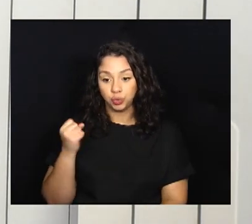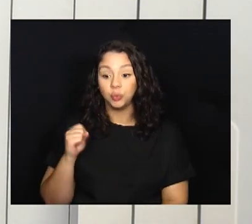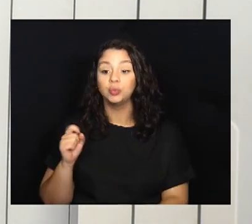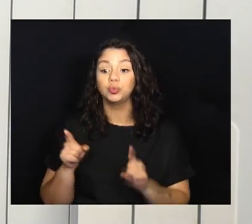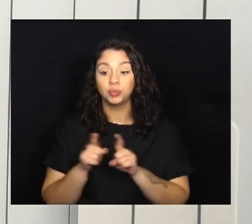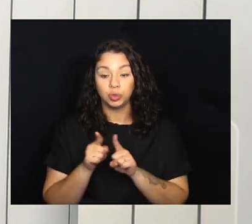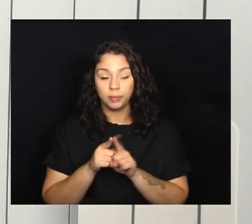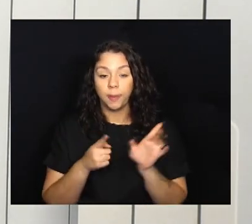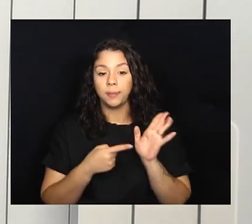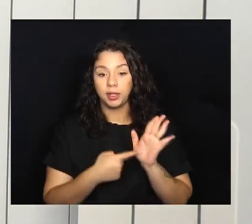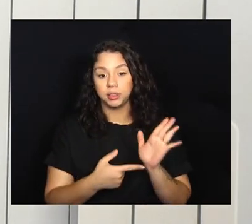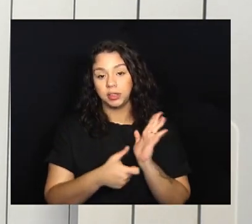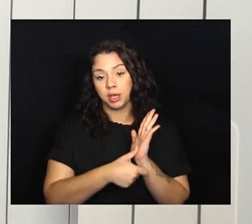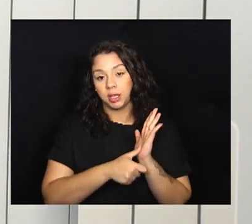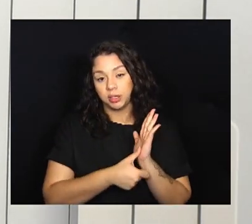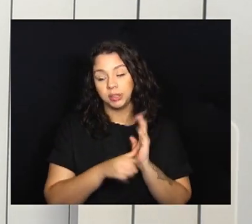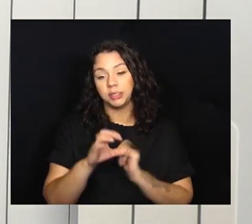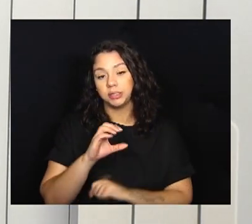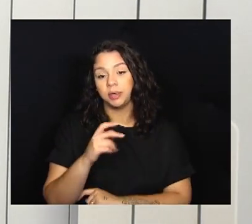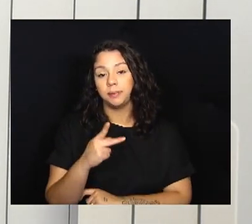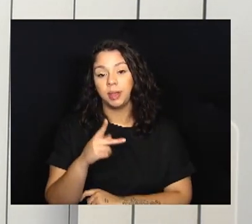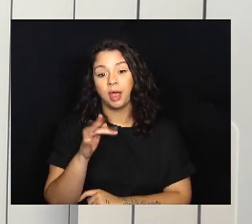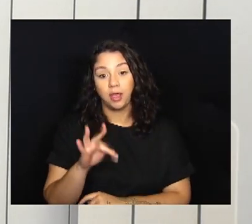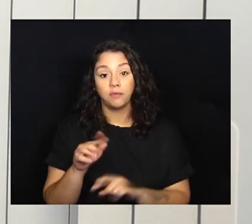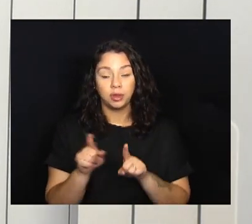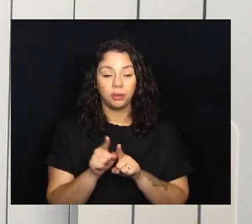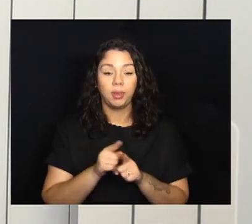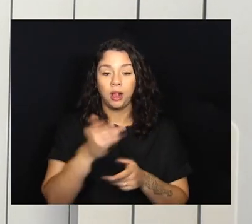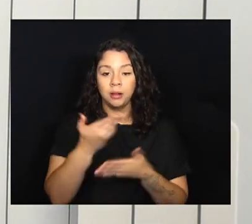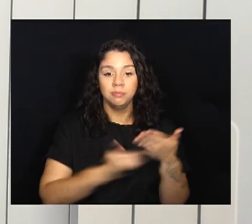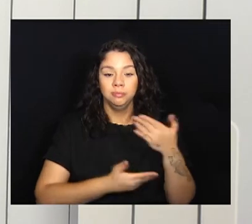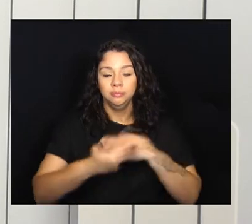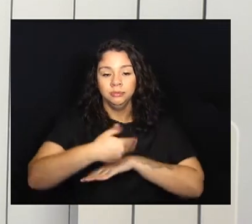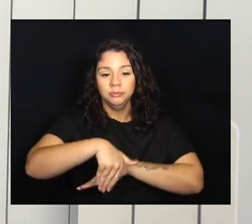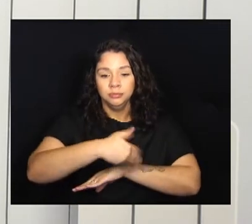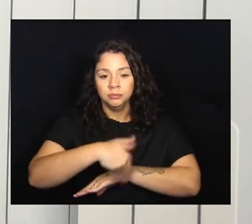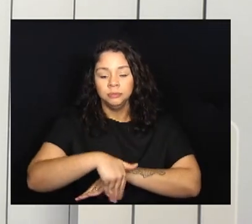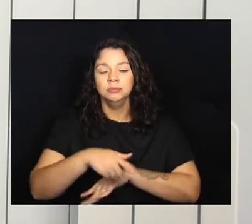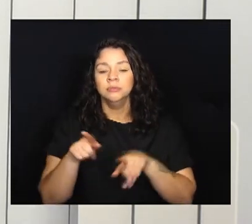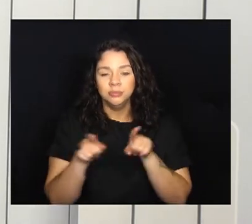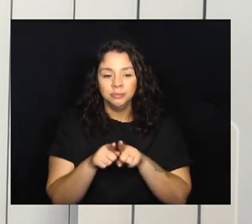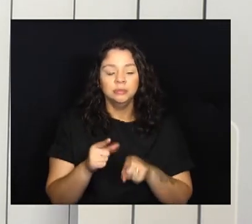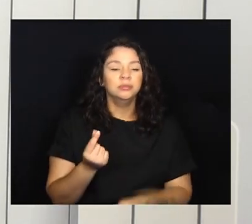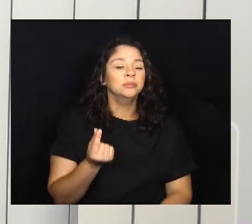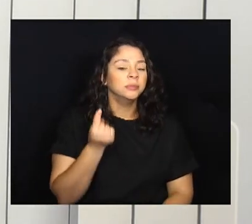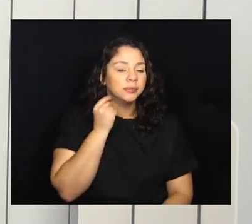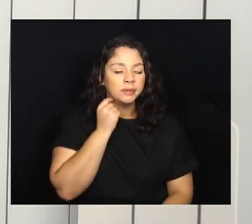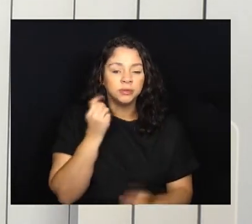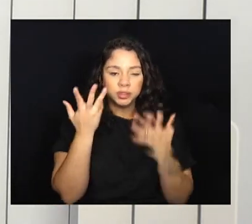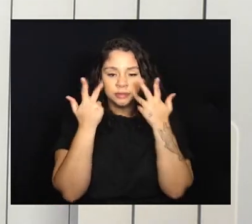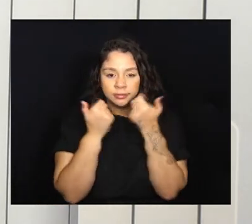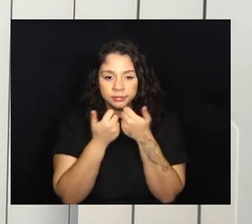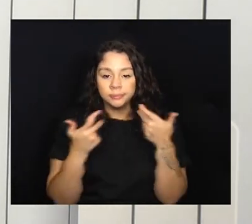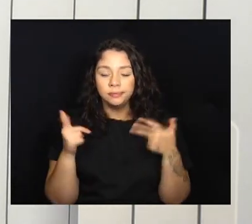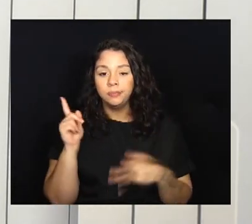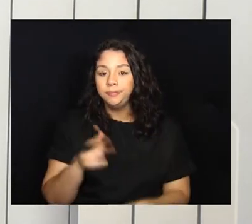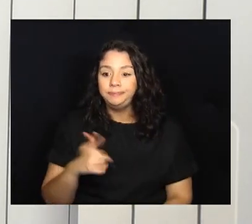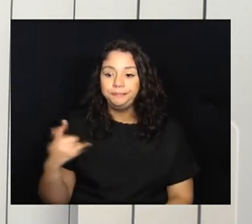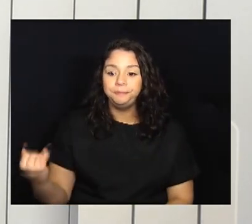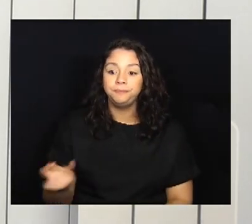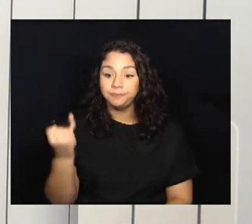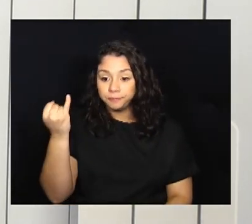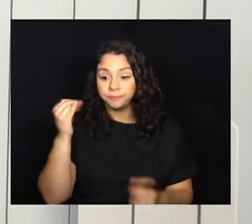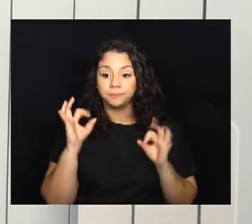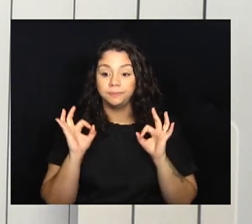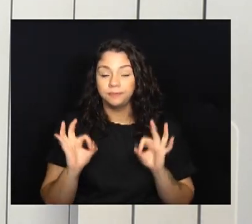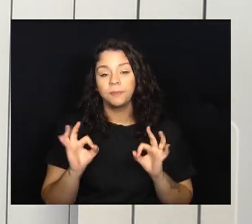apresentar RG, CPF e comprovante de endereço. Essa microchipagem em cães e gatos é muito importante